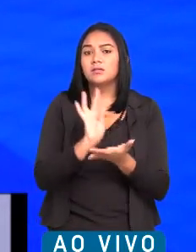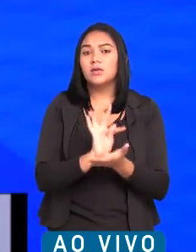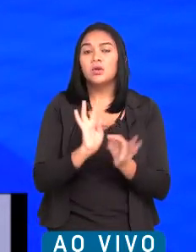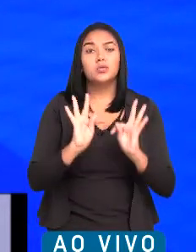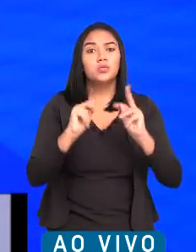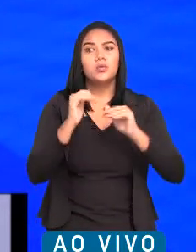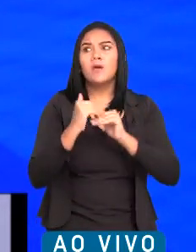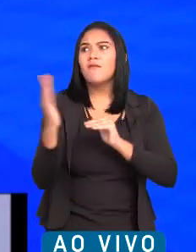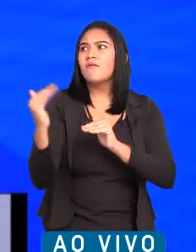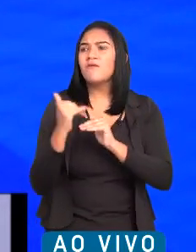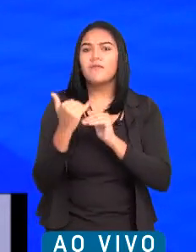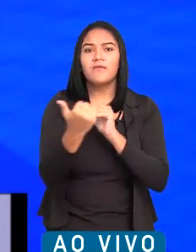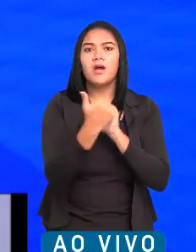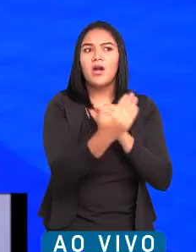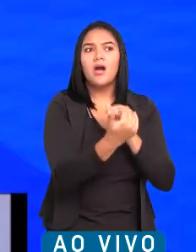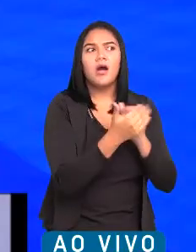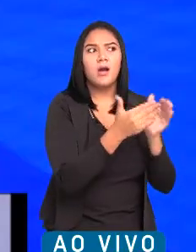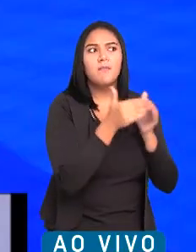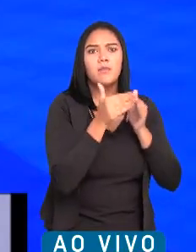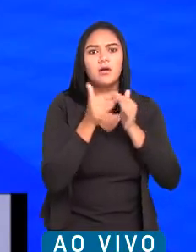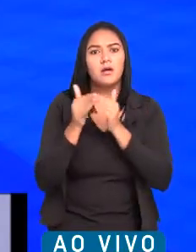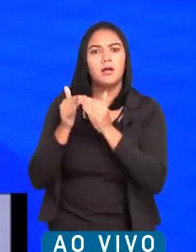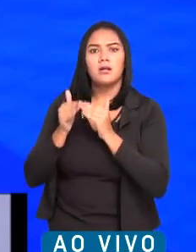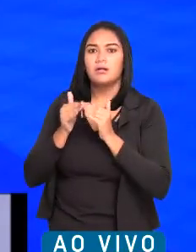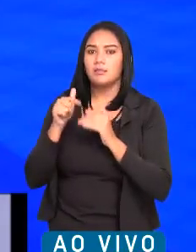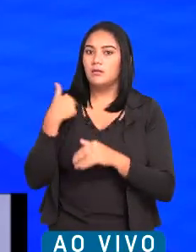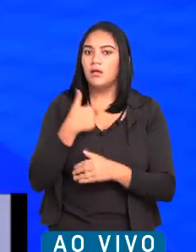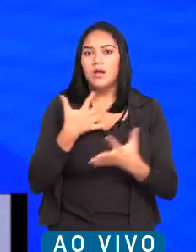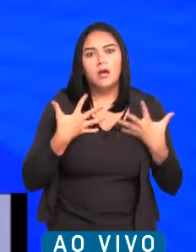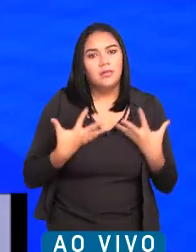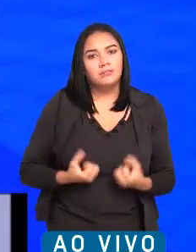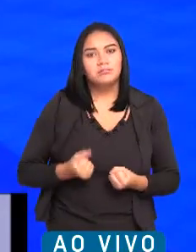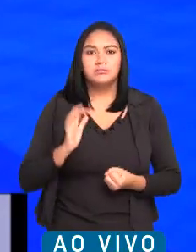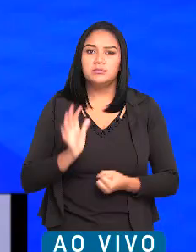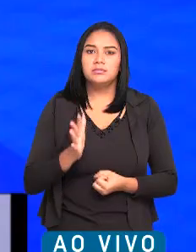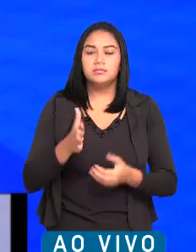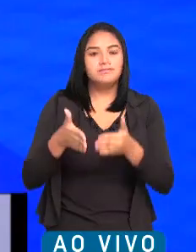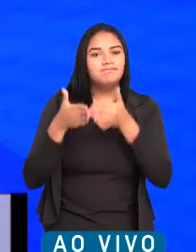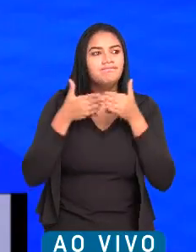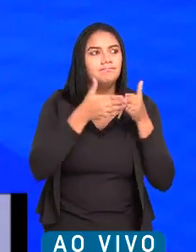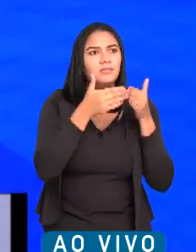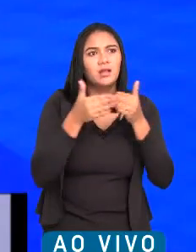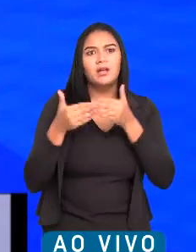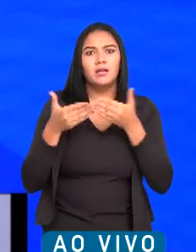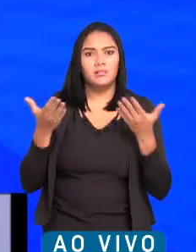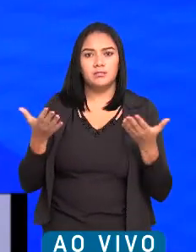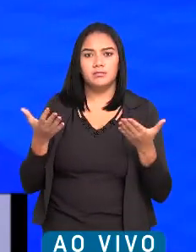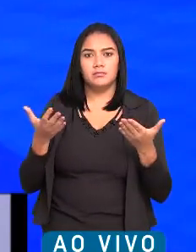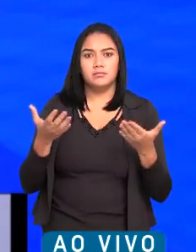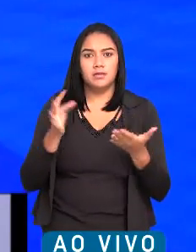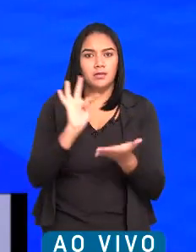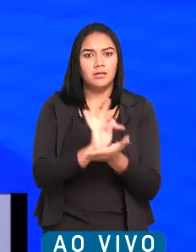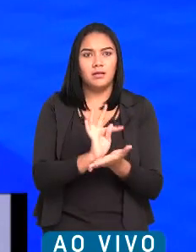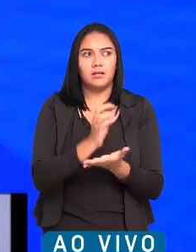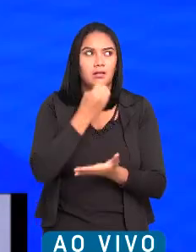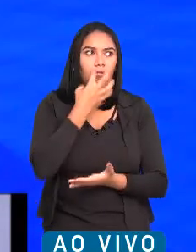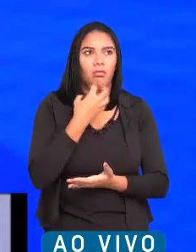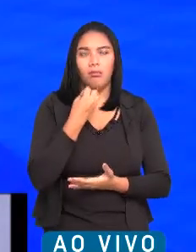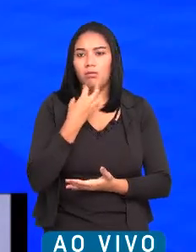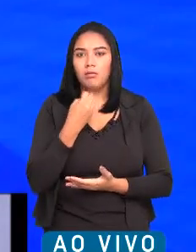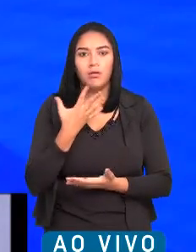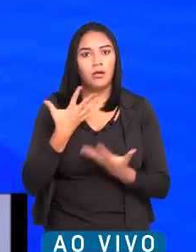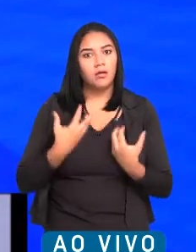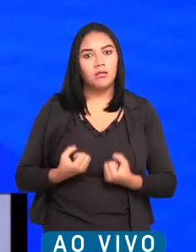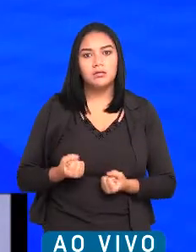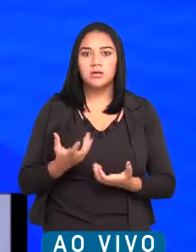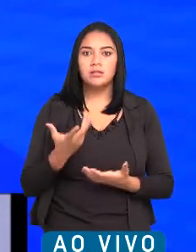ver falácias dizendo que Teresina está bom. Nós, lá no governo municipal,